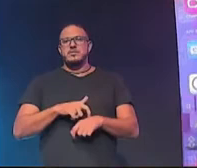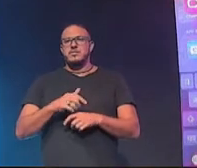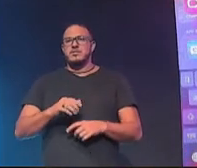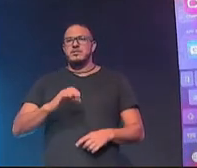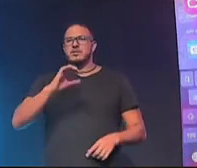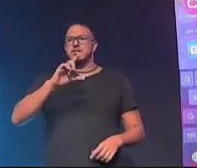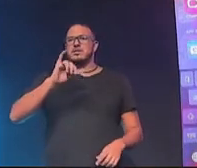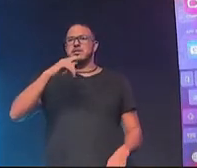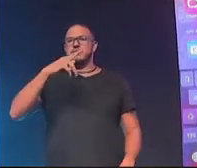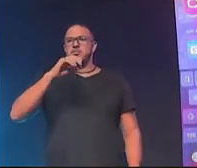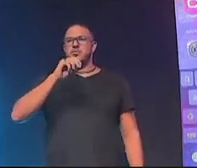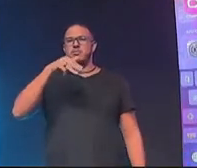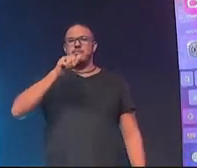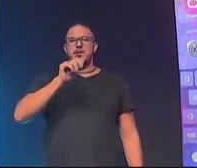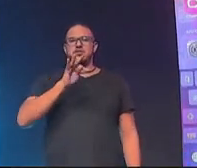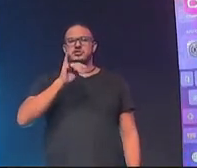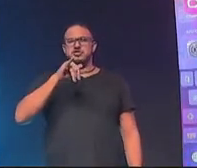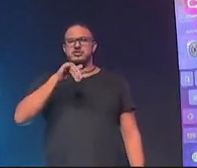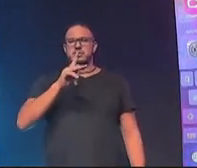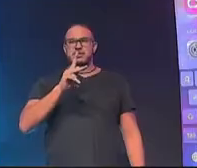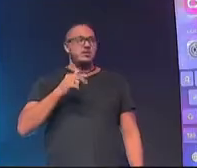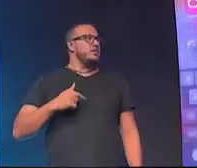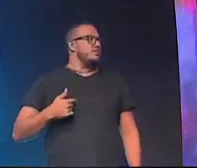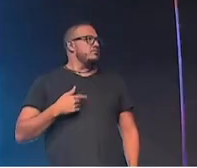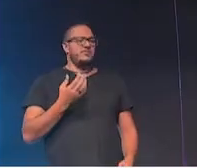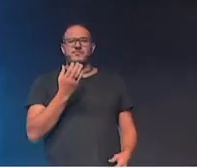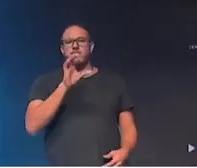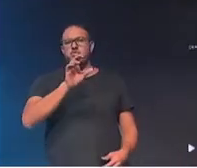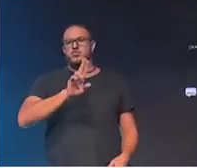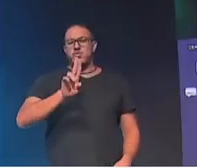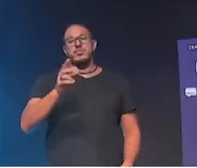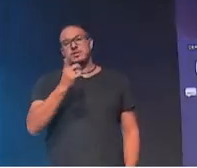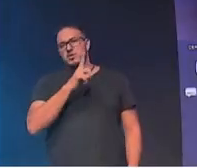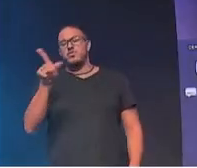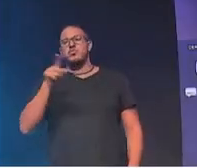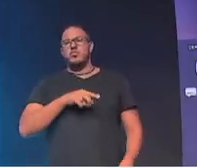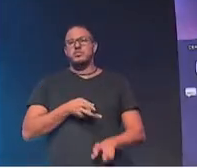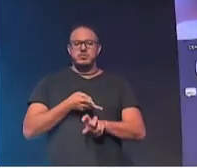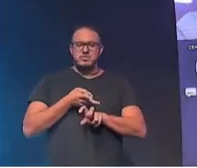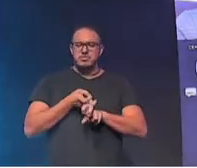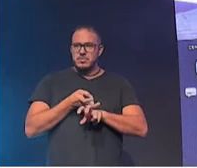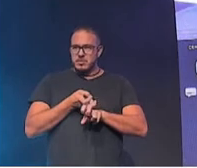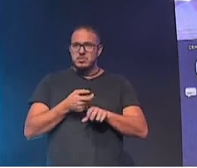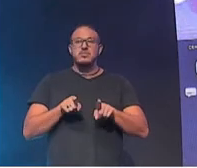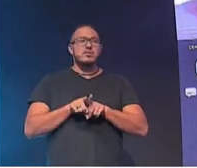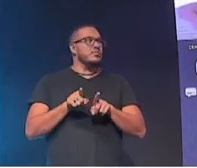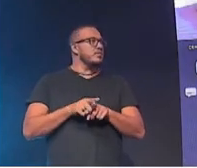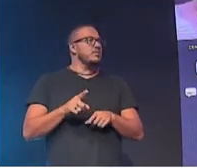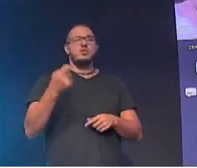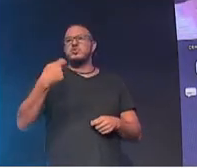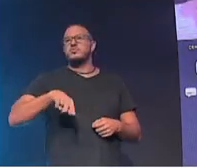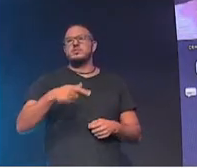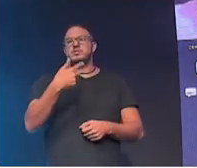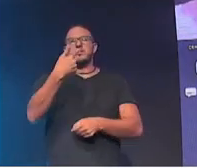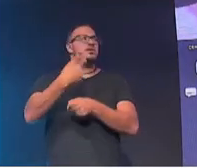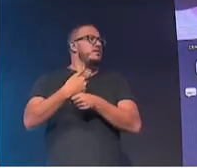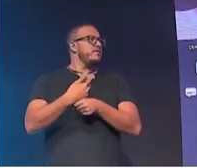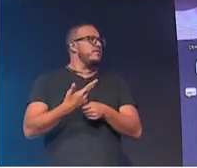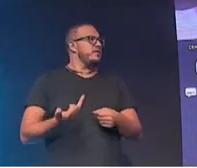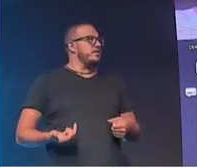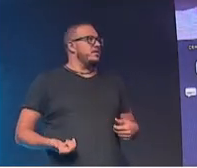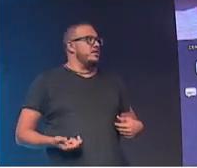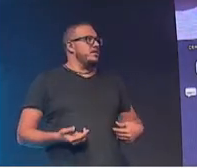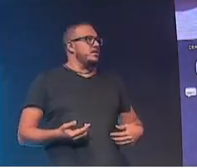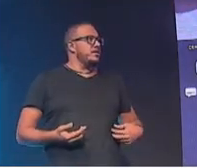Clipomatic. Eu vou colocar o nome aqui na tela para vocês. E tem esse outro aplicativo, que agora você nem precisa gravar vídeo mais do